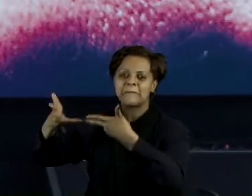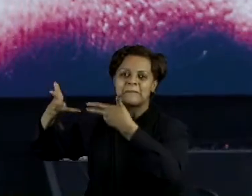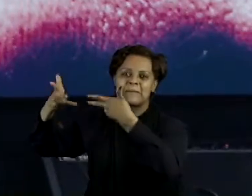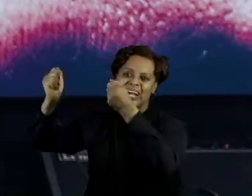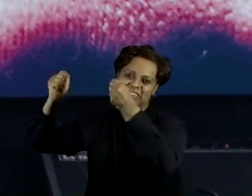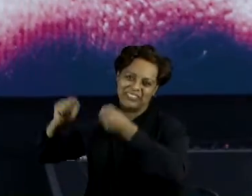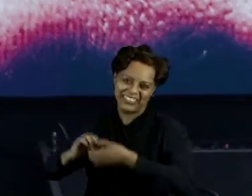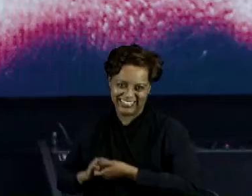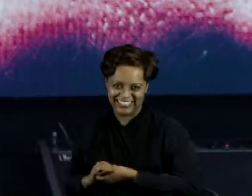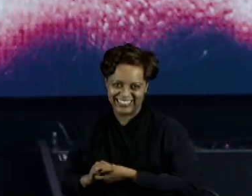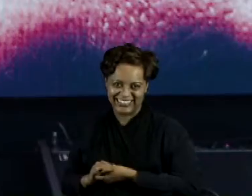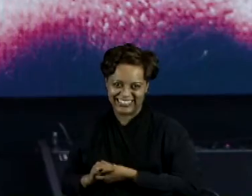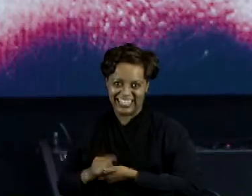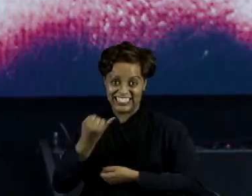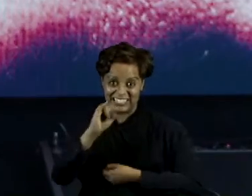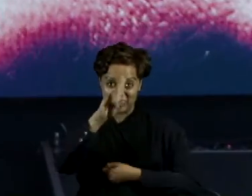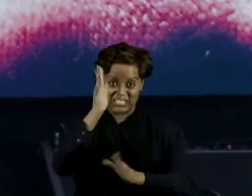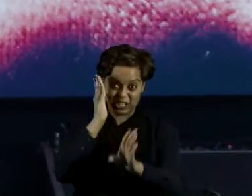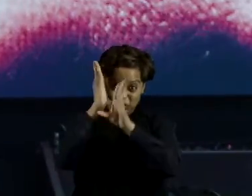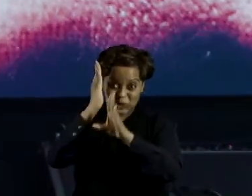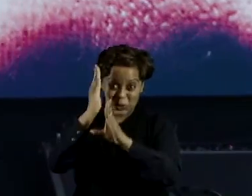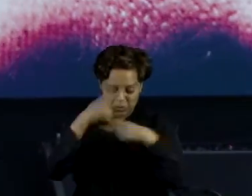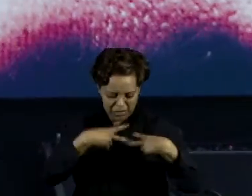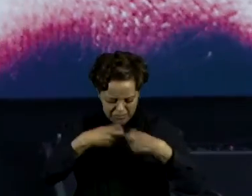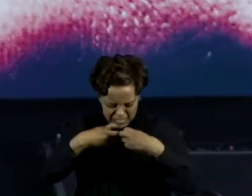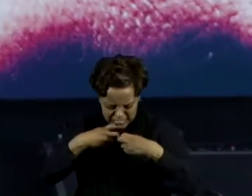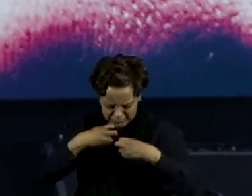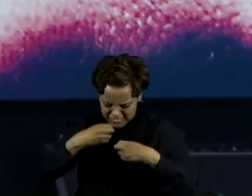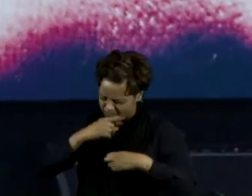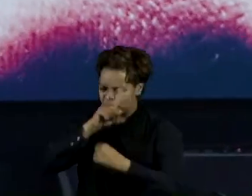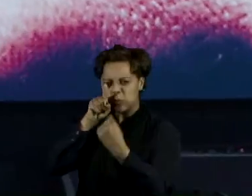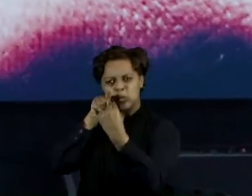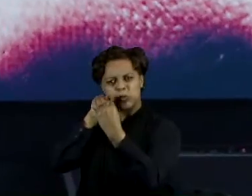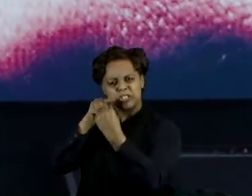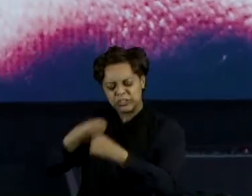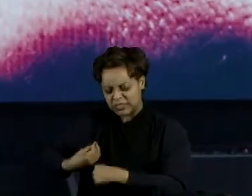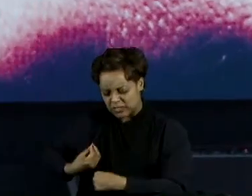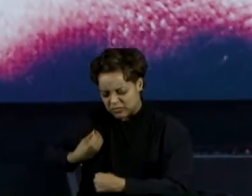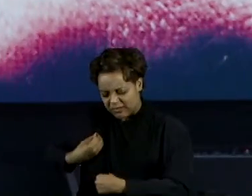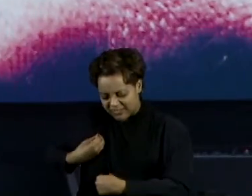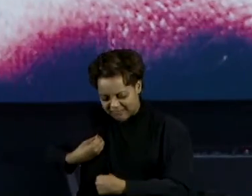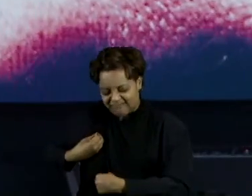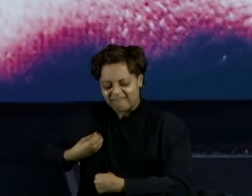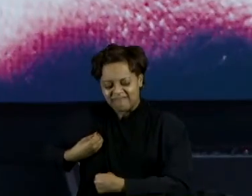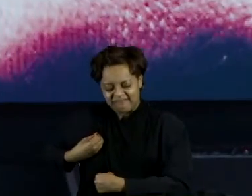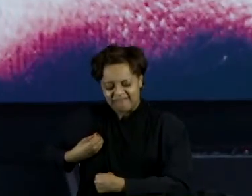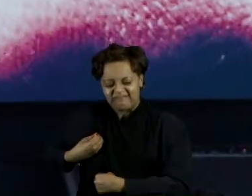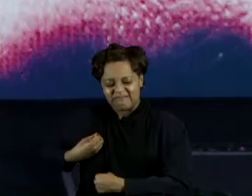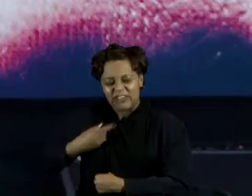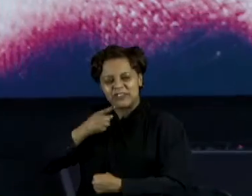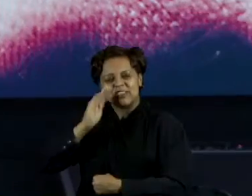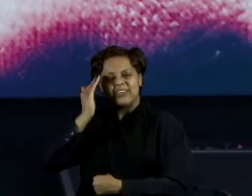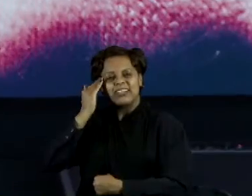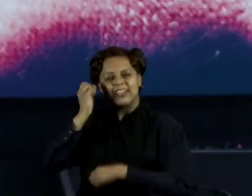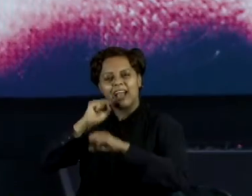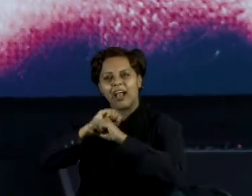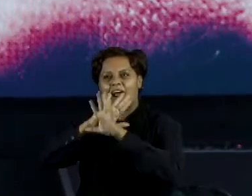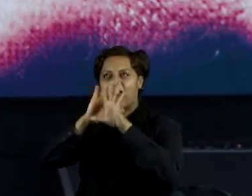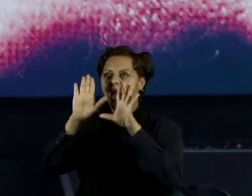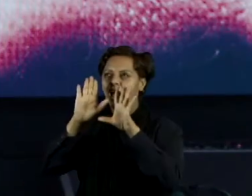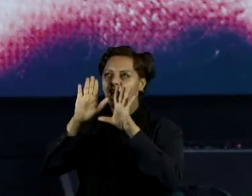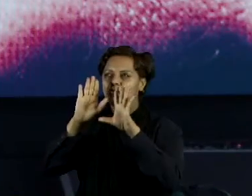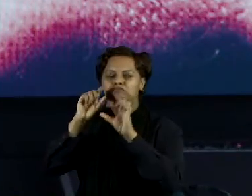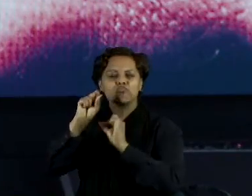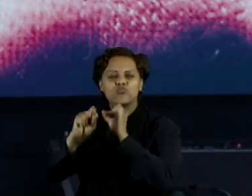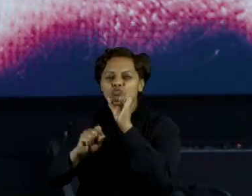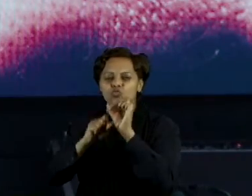propósito, você vai descobrir a razão da tua vida e como